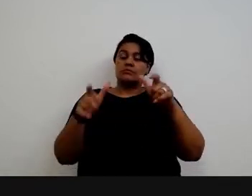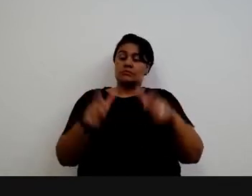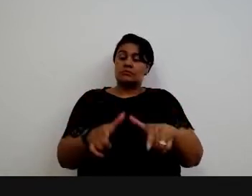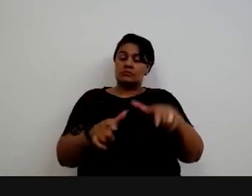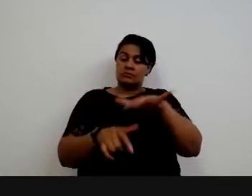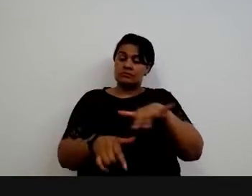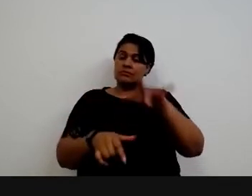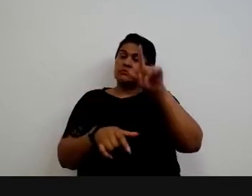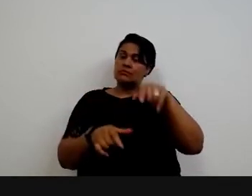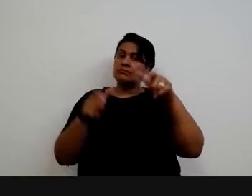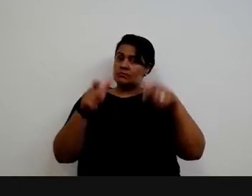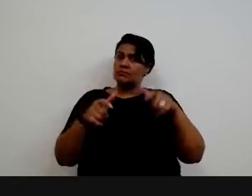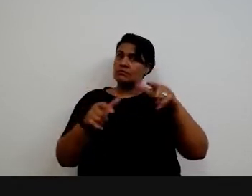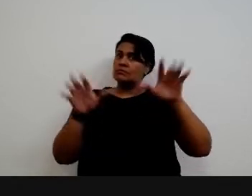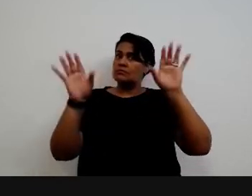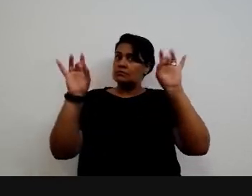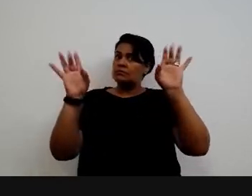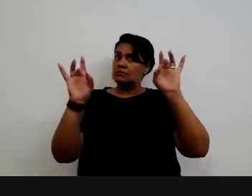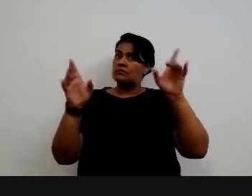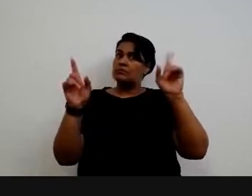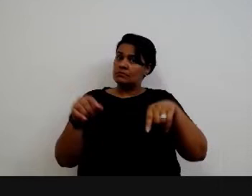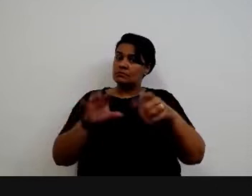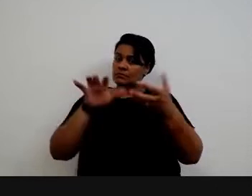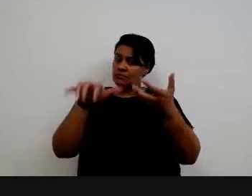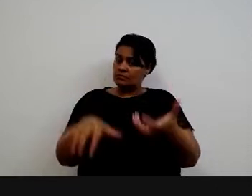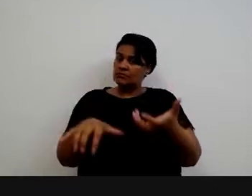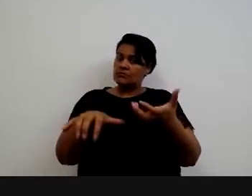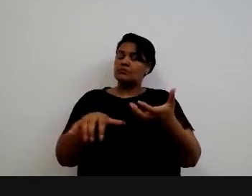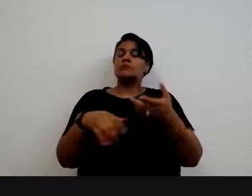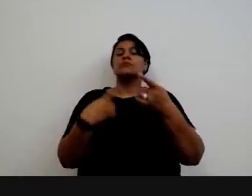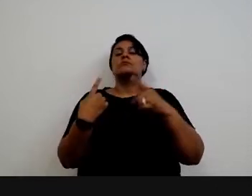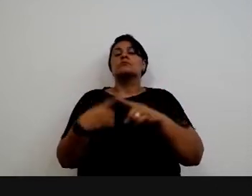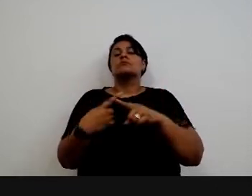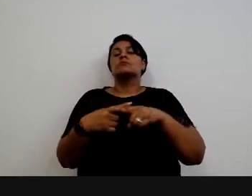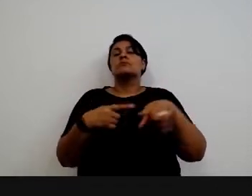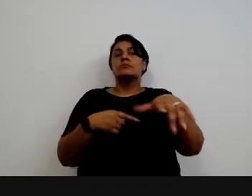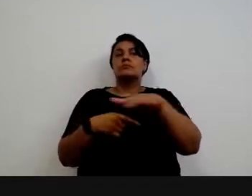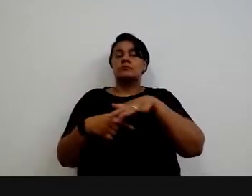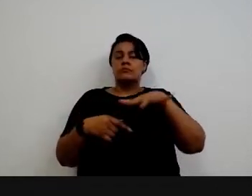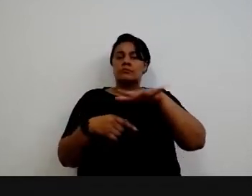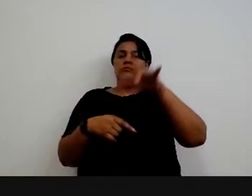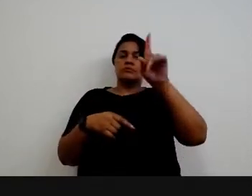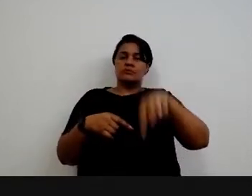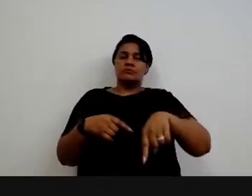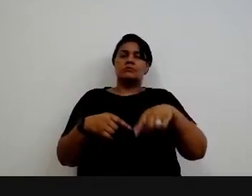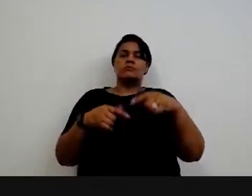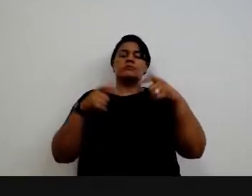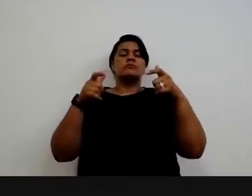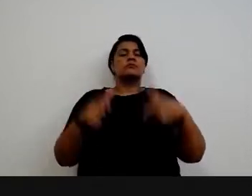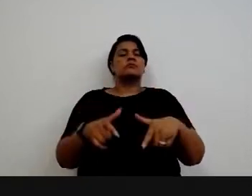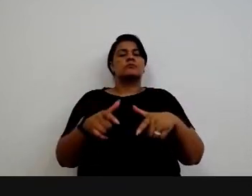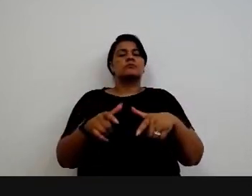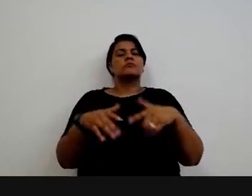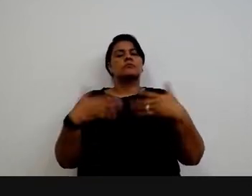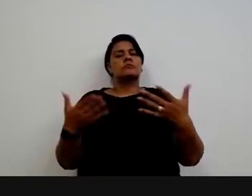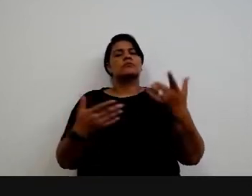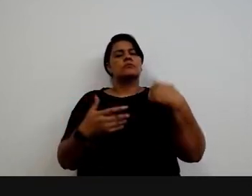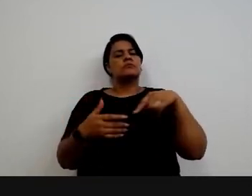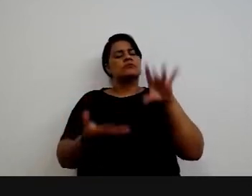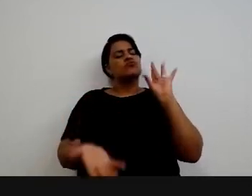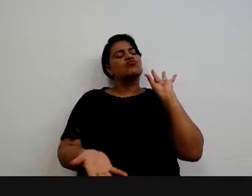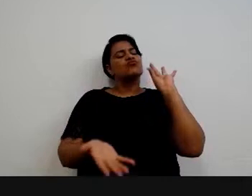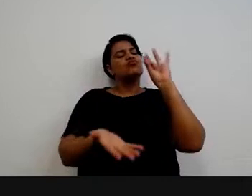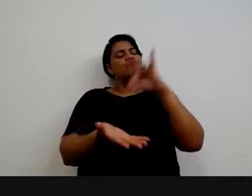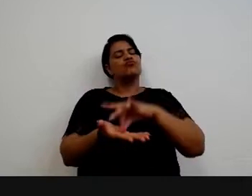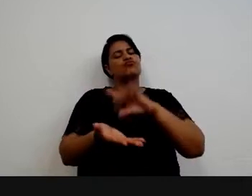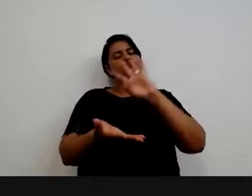lugar privilegiado para isso. Porque o parlamento em essência, né, onde se